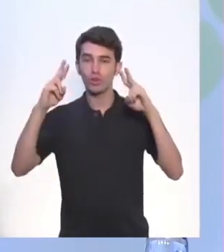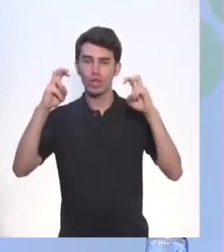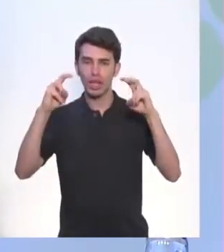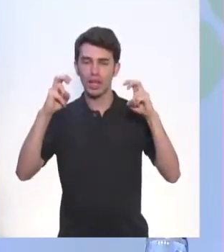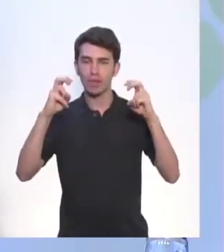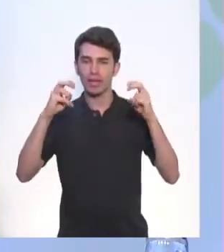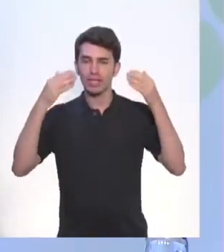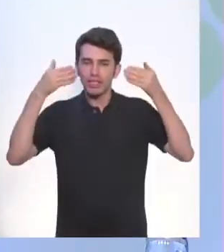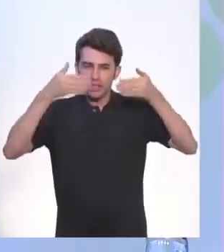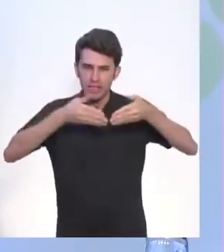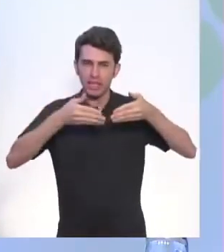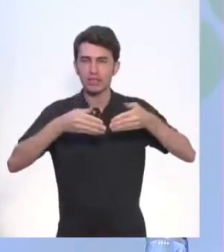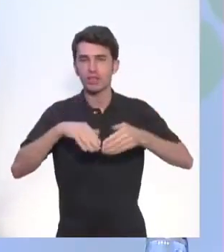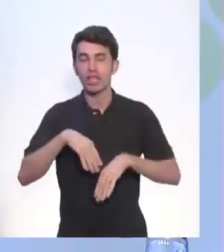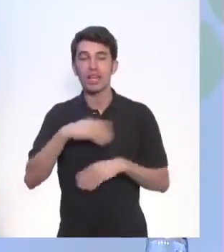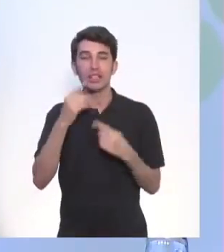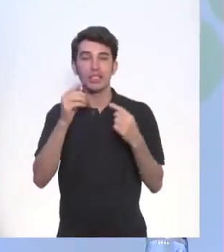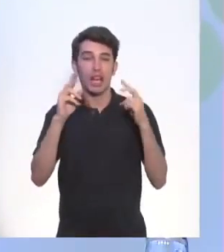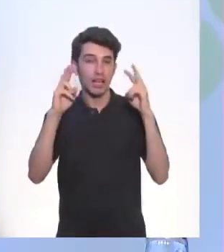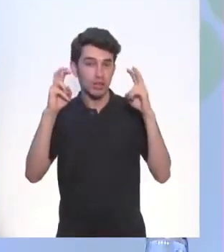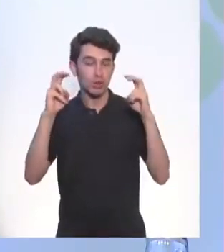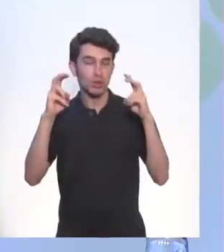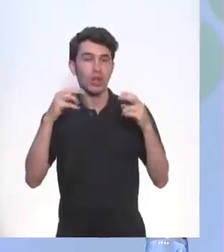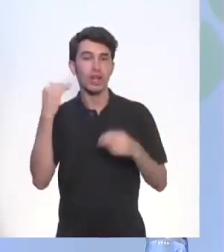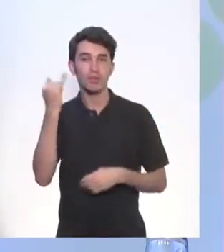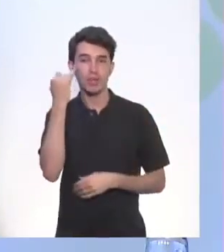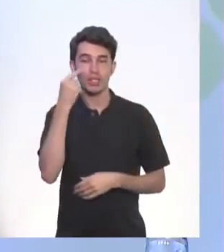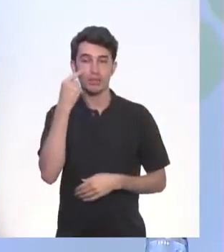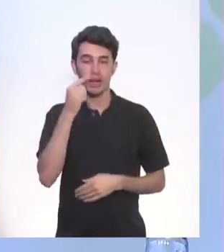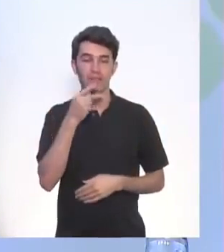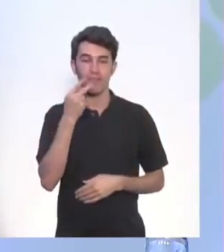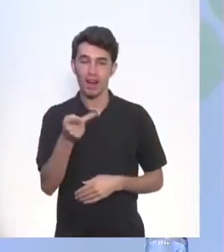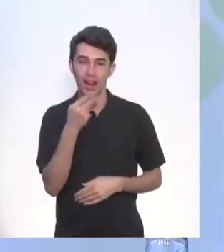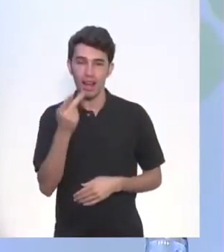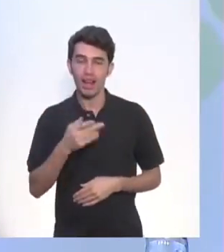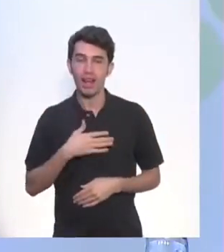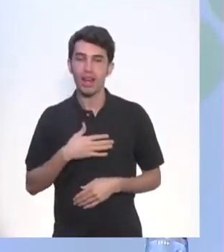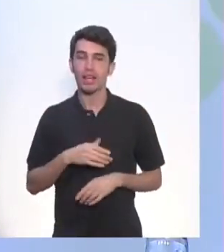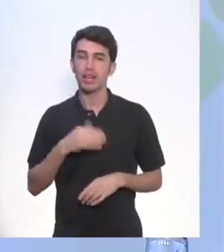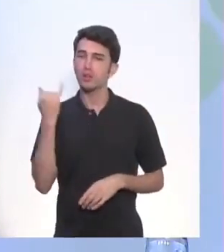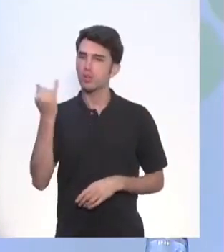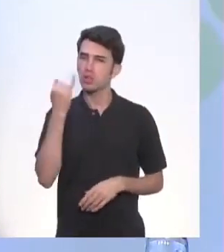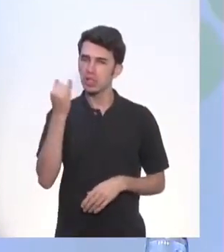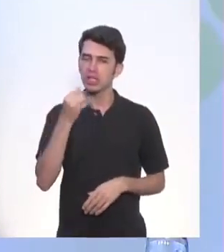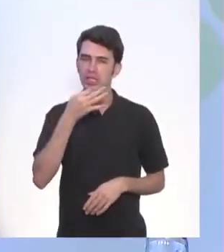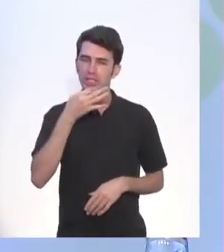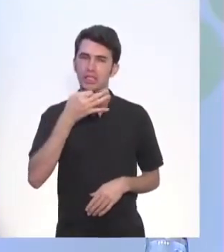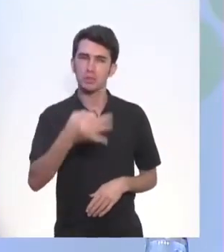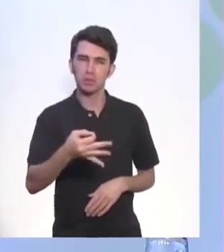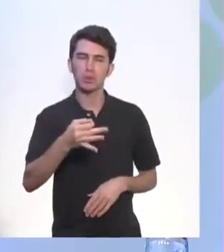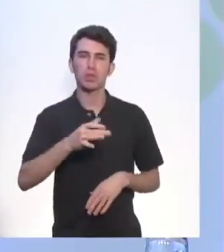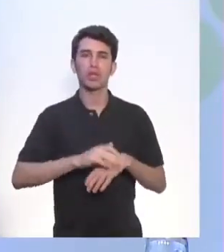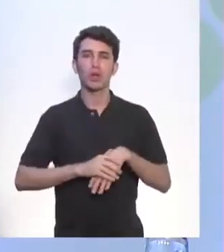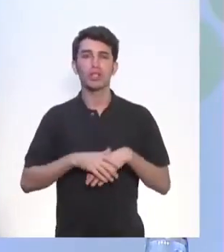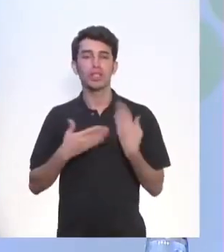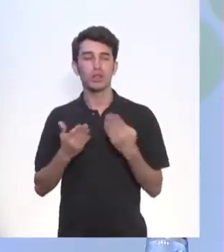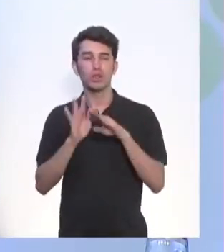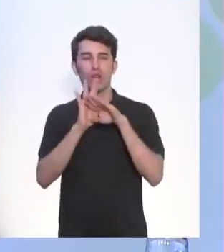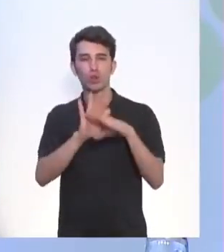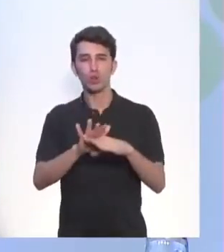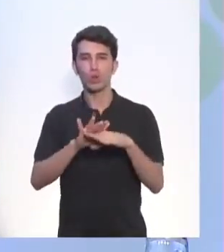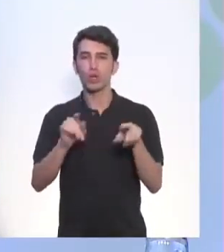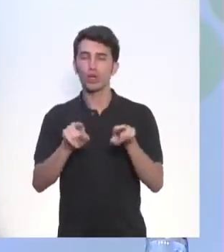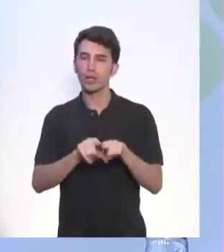é importante, que tem o objetivo de trazer declarações ou afirmações importantes que ajudam também no nosso dia a dia